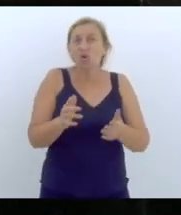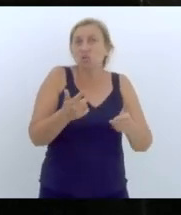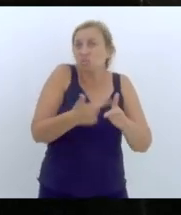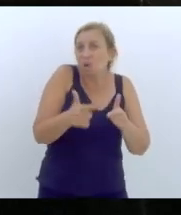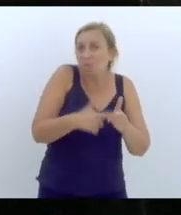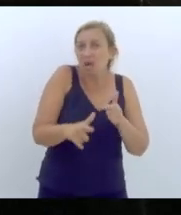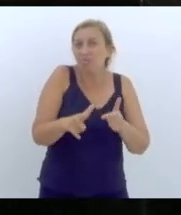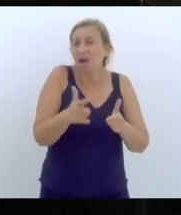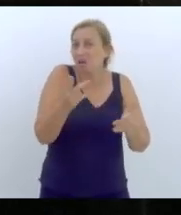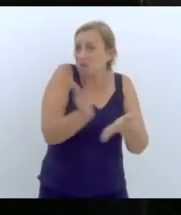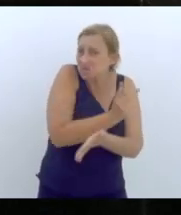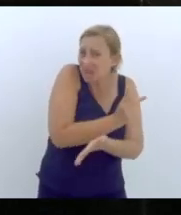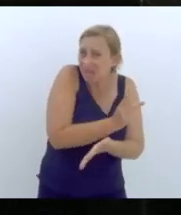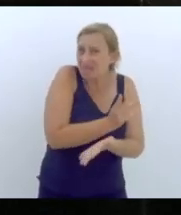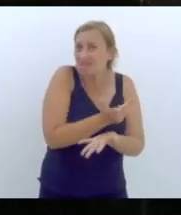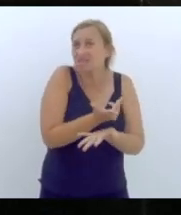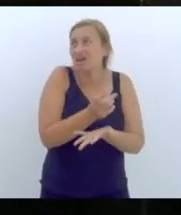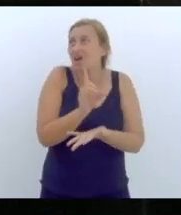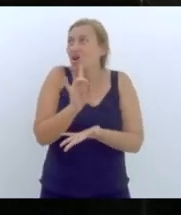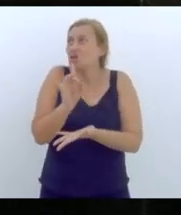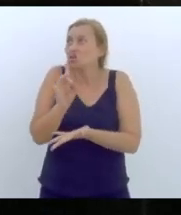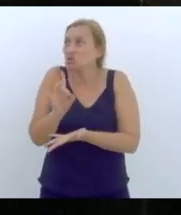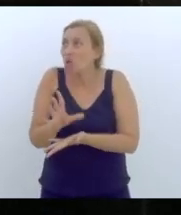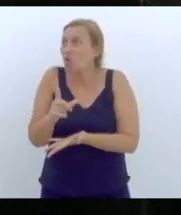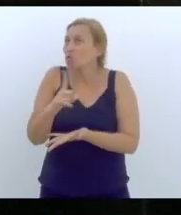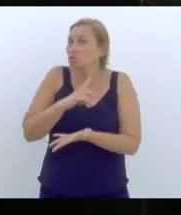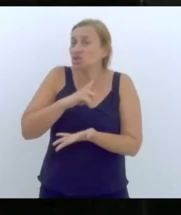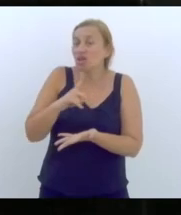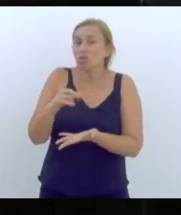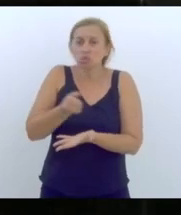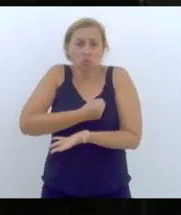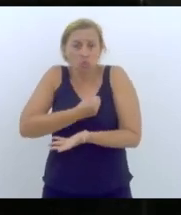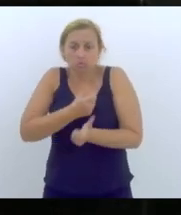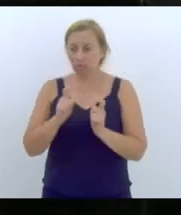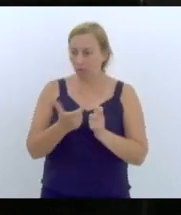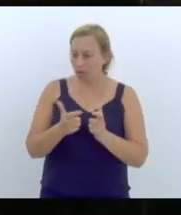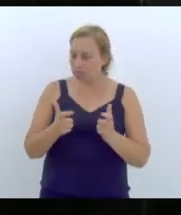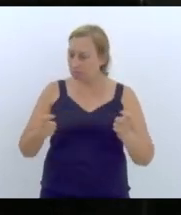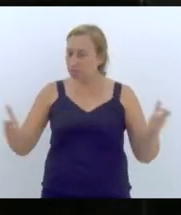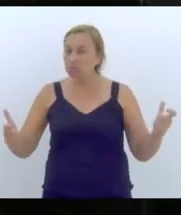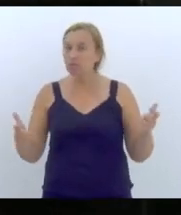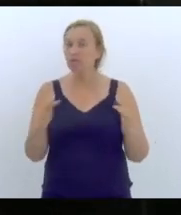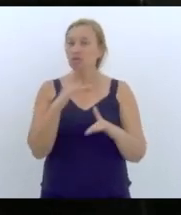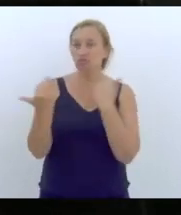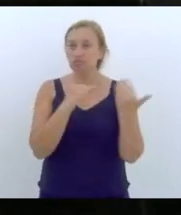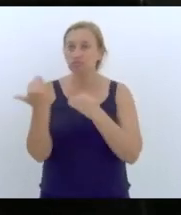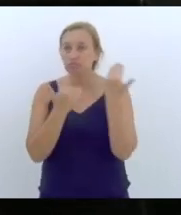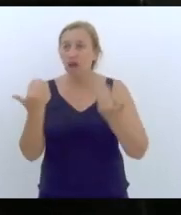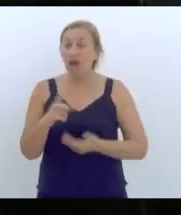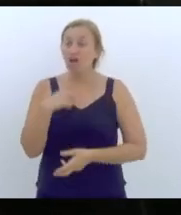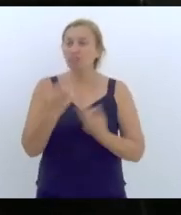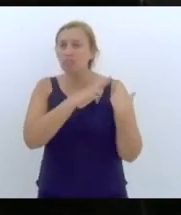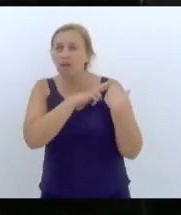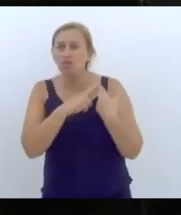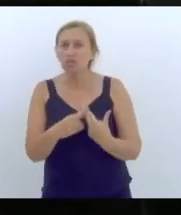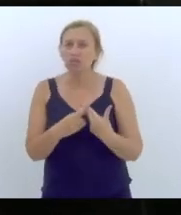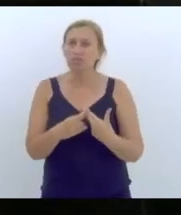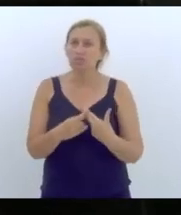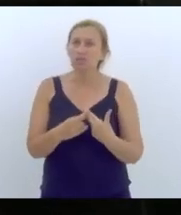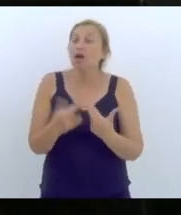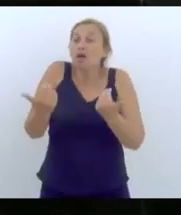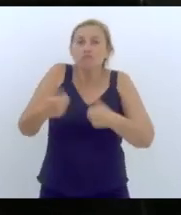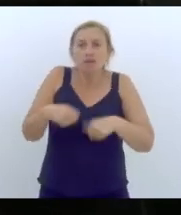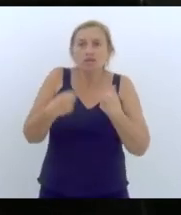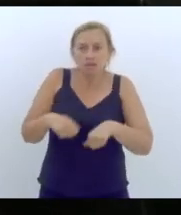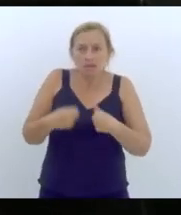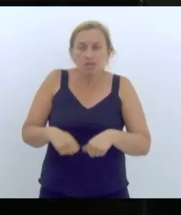chega, quando tão somente já temos números de mortos. A nossa responsabilidade